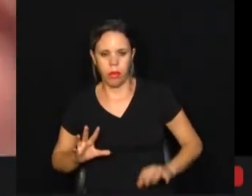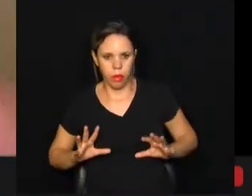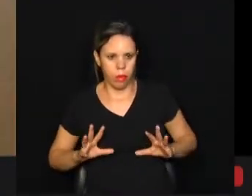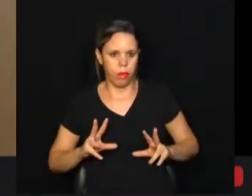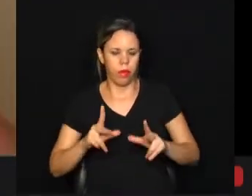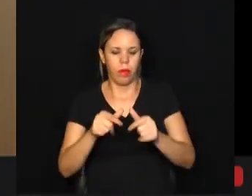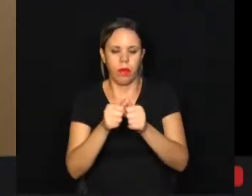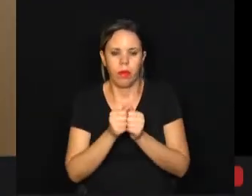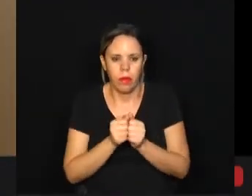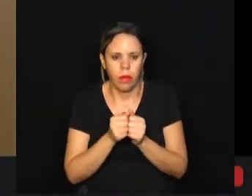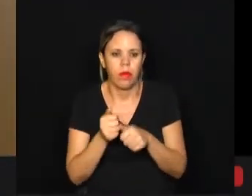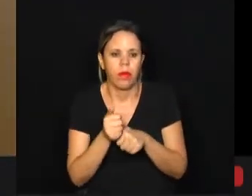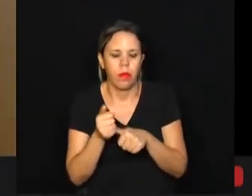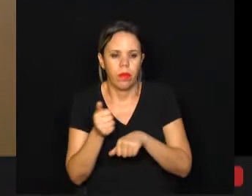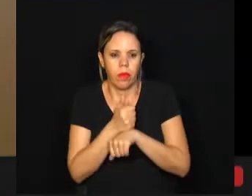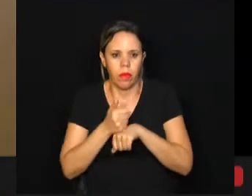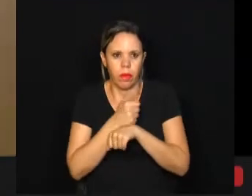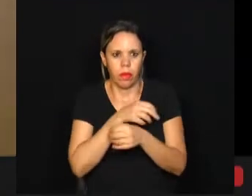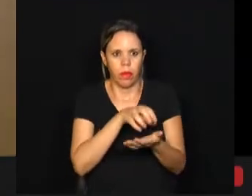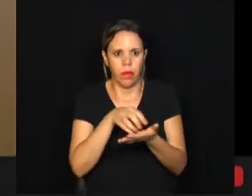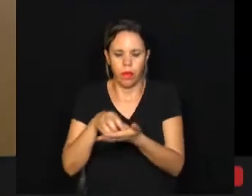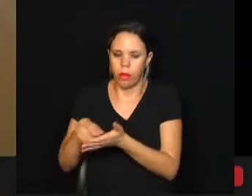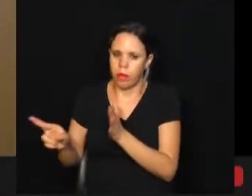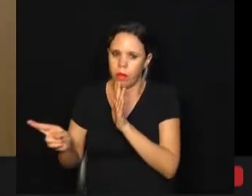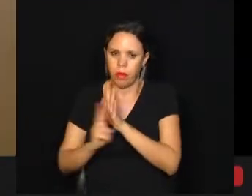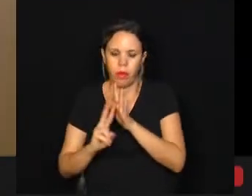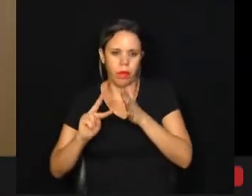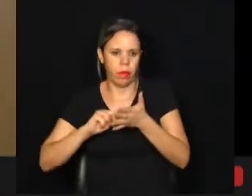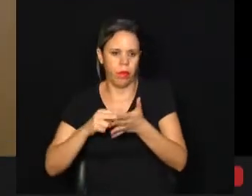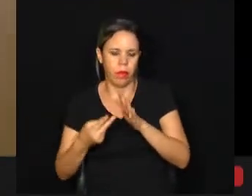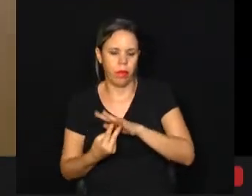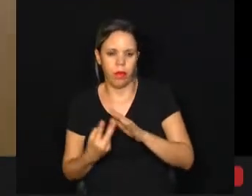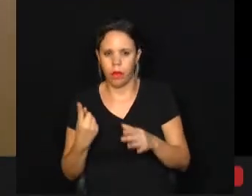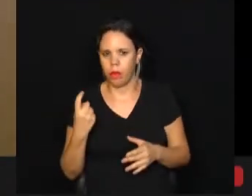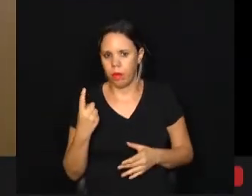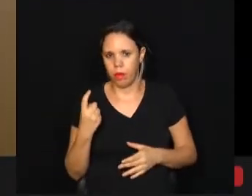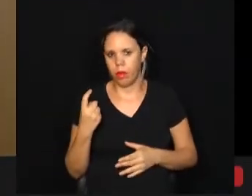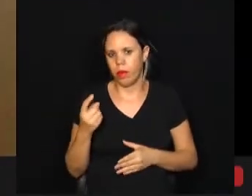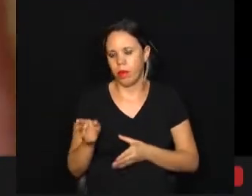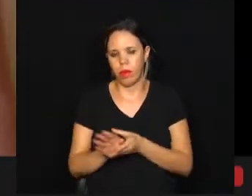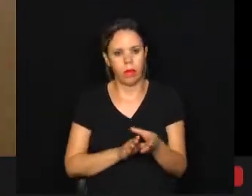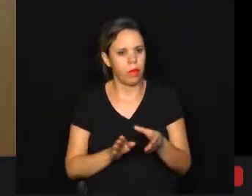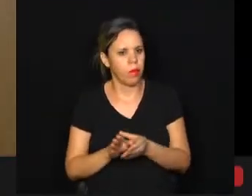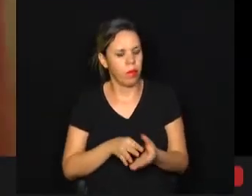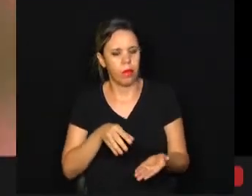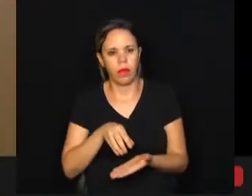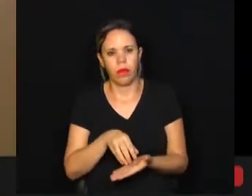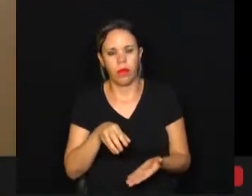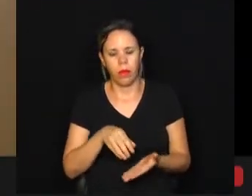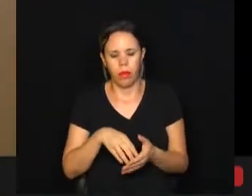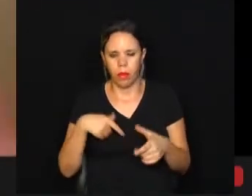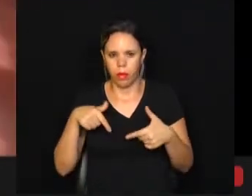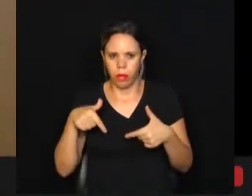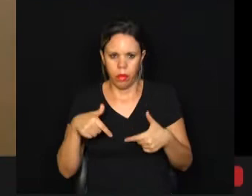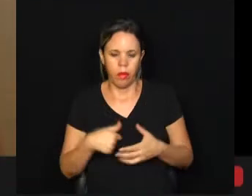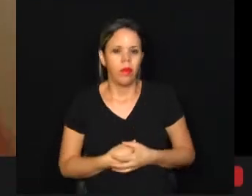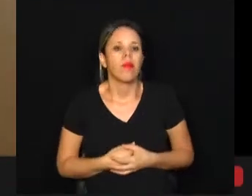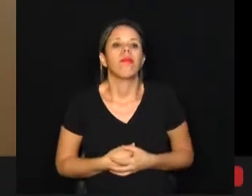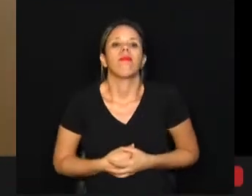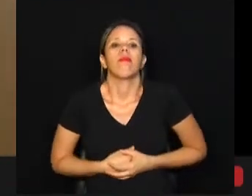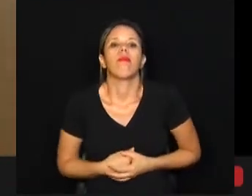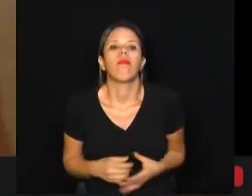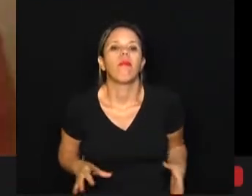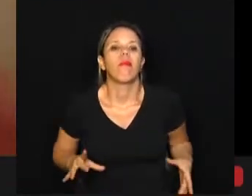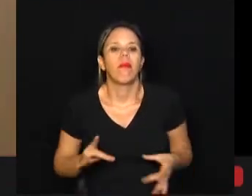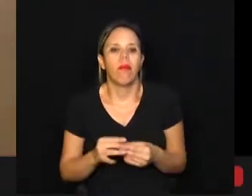esses segmentos e territórios representados dentro de um único conselho que, para trabalhar, vai trabalhar a